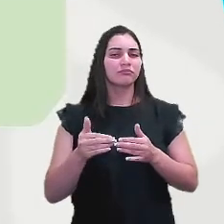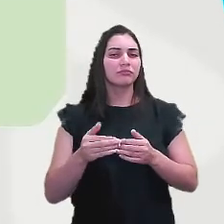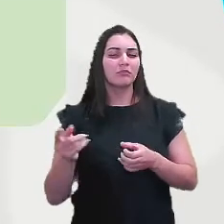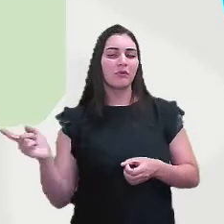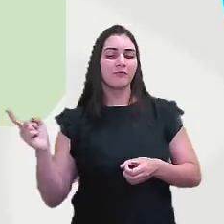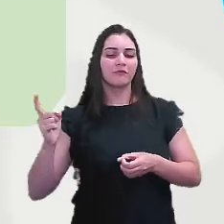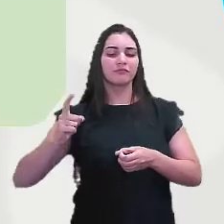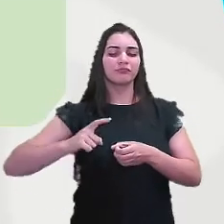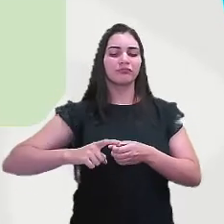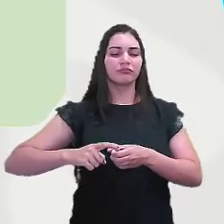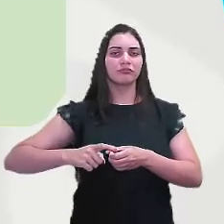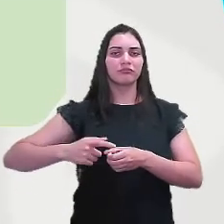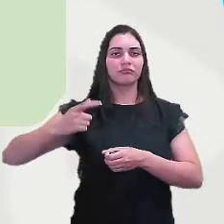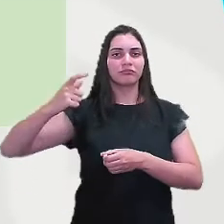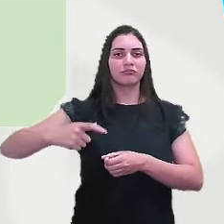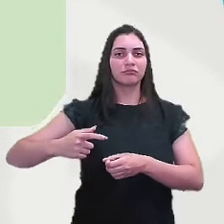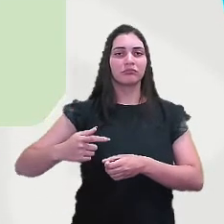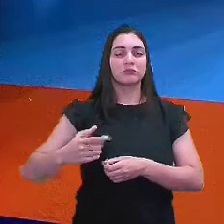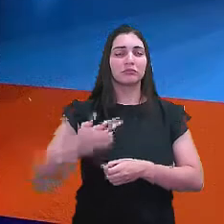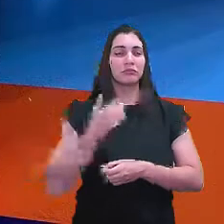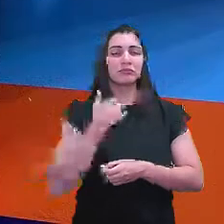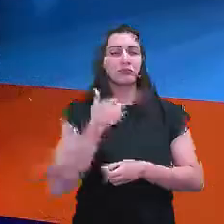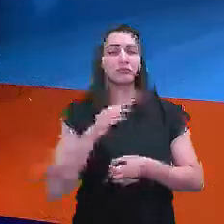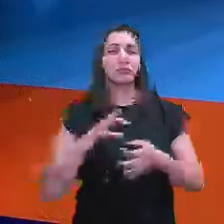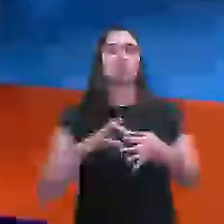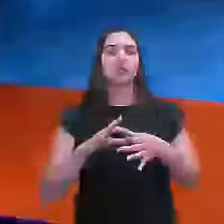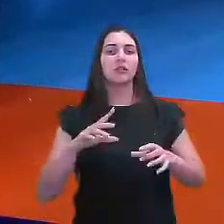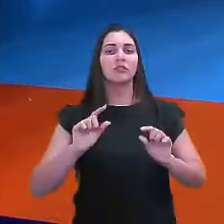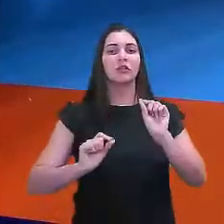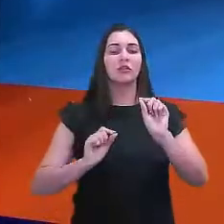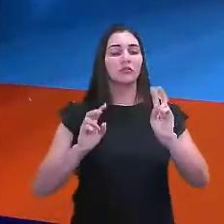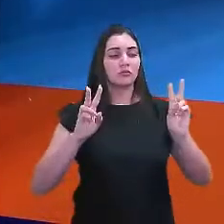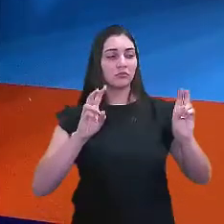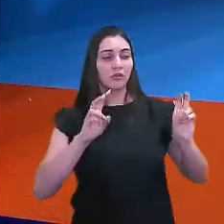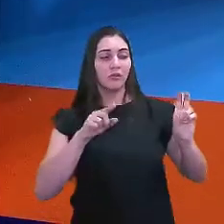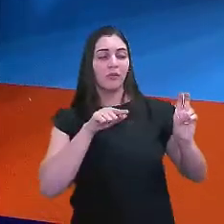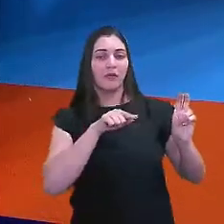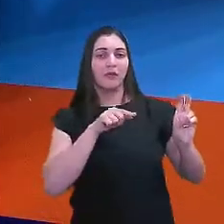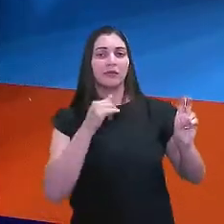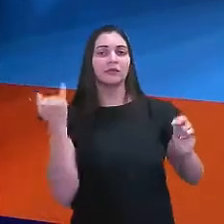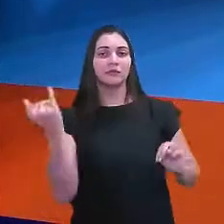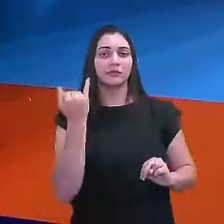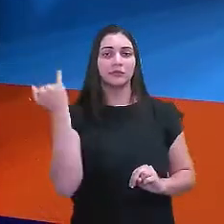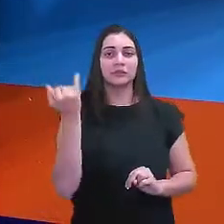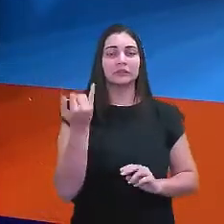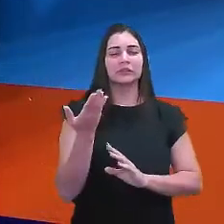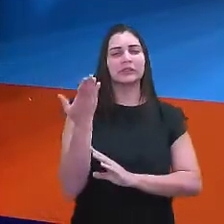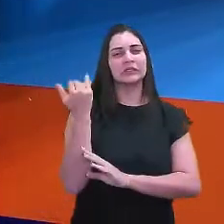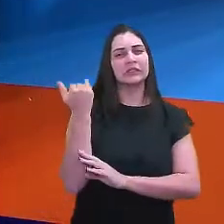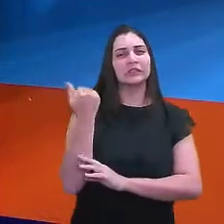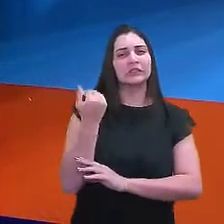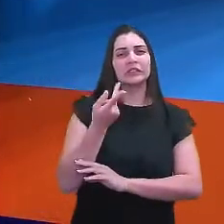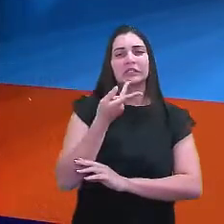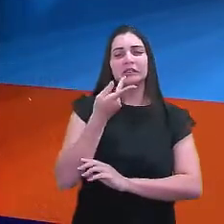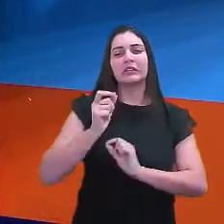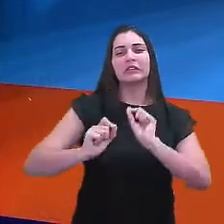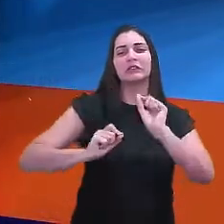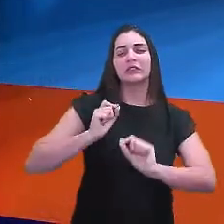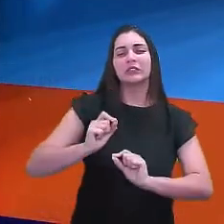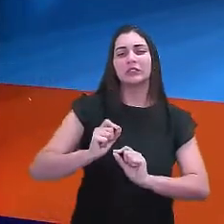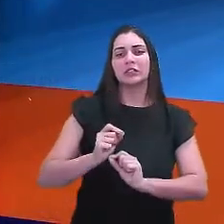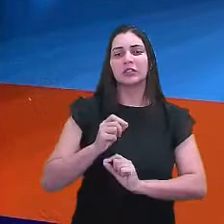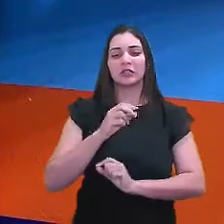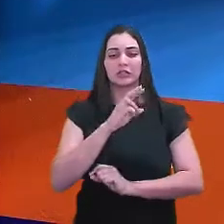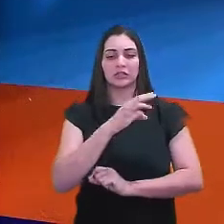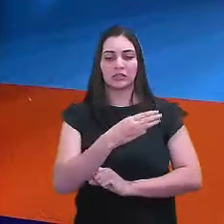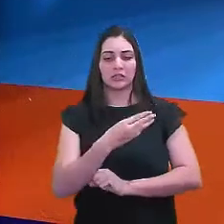comigo, perfeito, e eu não podia deixar de falar dessa temática que é importante. A gente antigamente falava de 3 R's, só que a partir de agora a gente vai